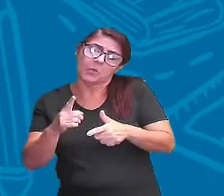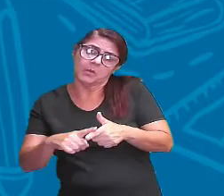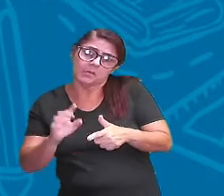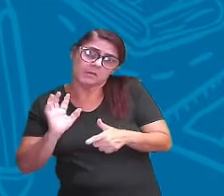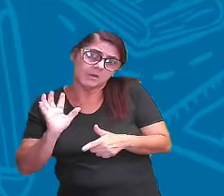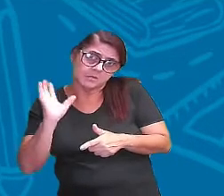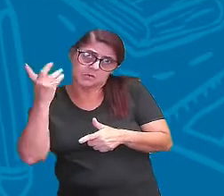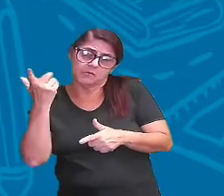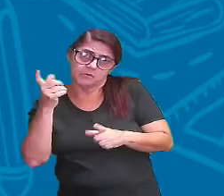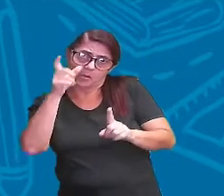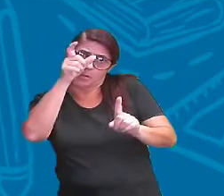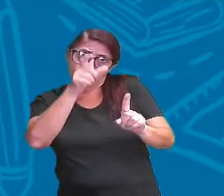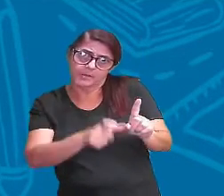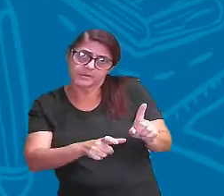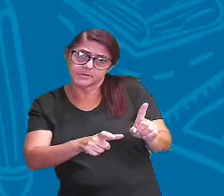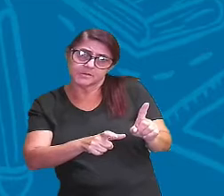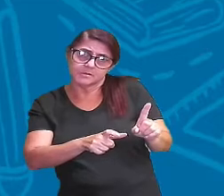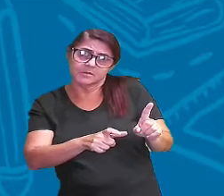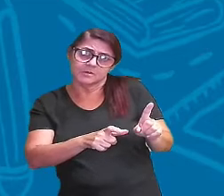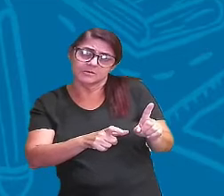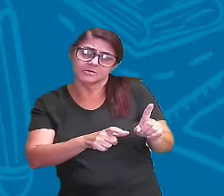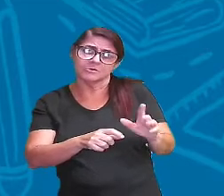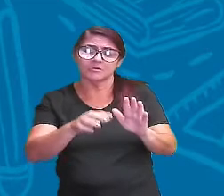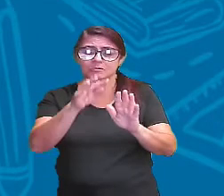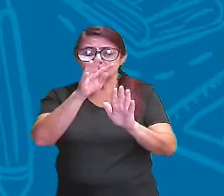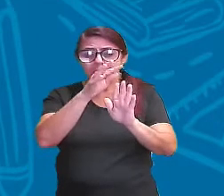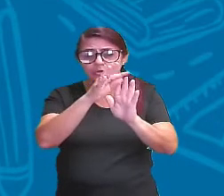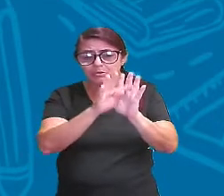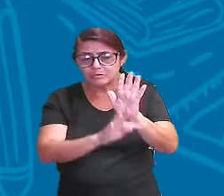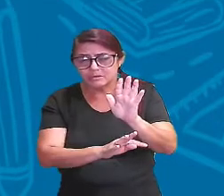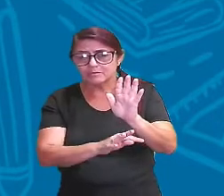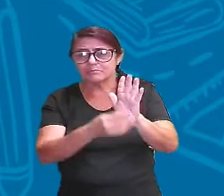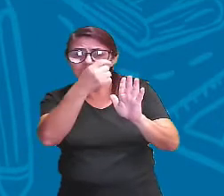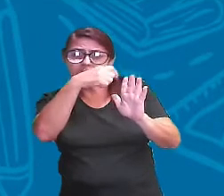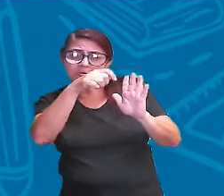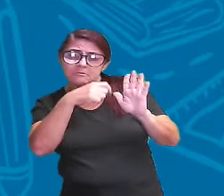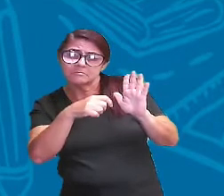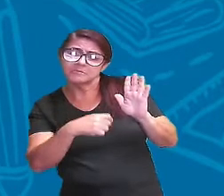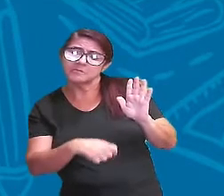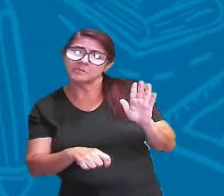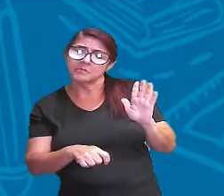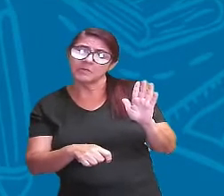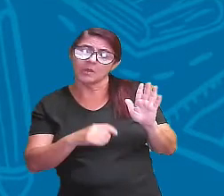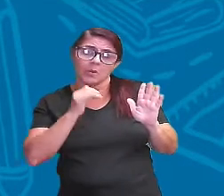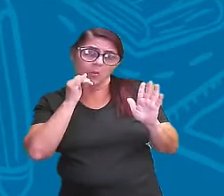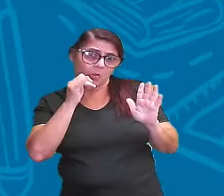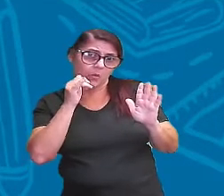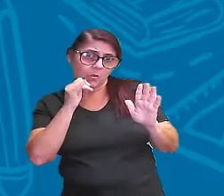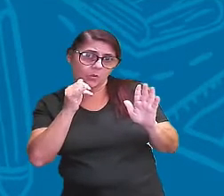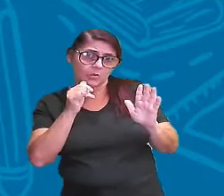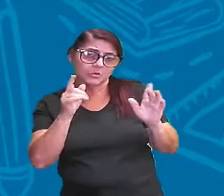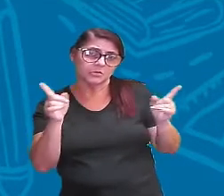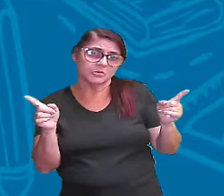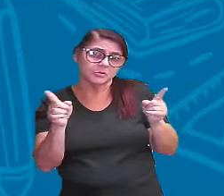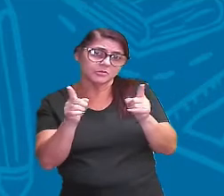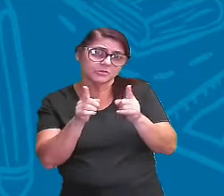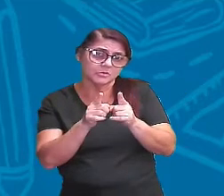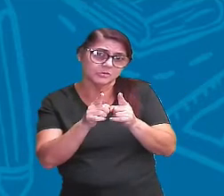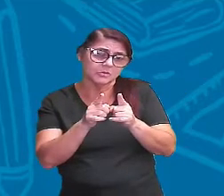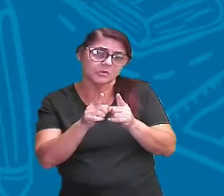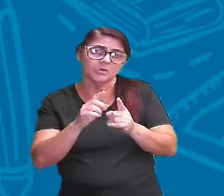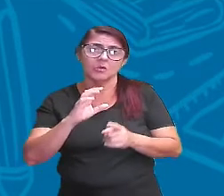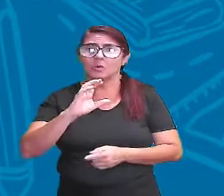Que é vivenciado pelos personagens em uma narrativa. No caso do conto, por ele ser um gênero curto, o